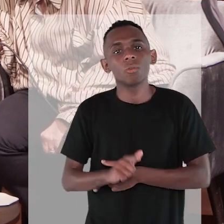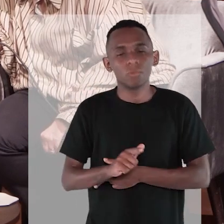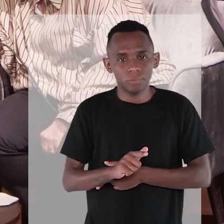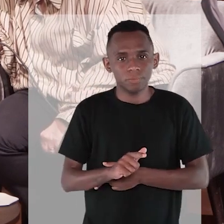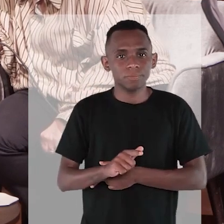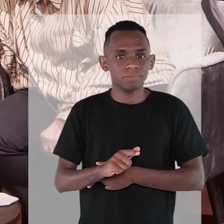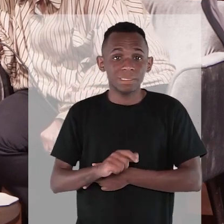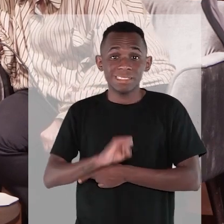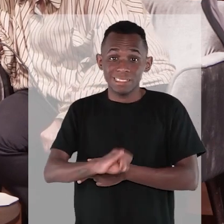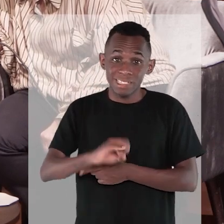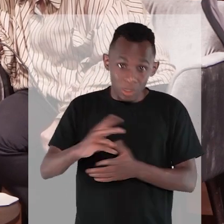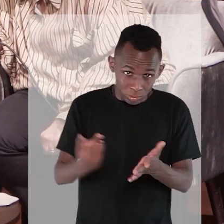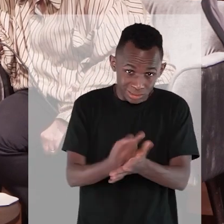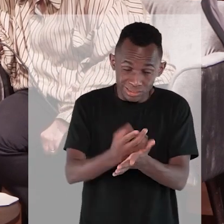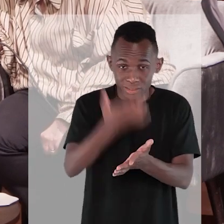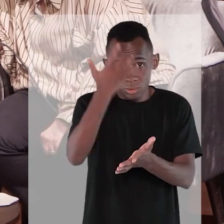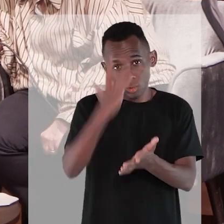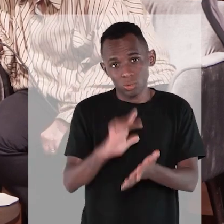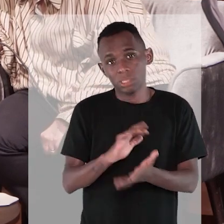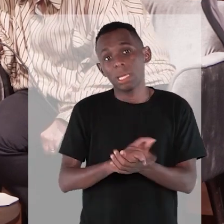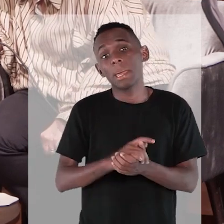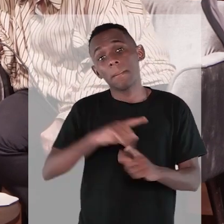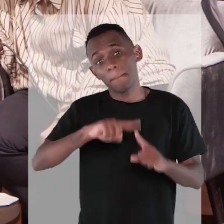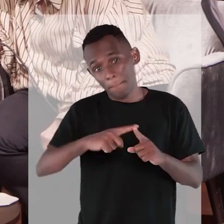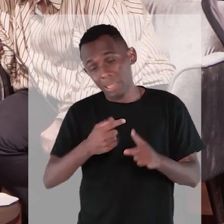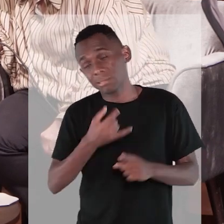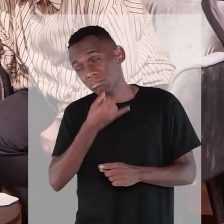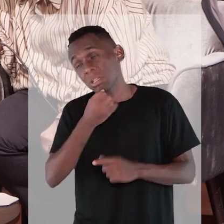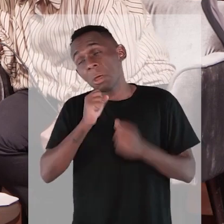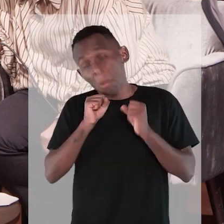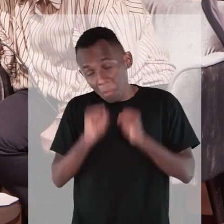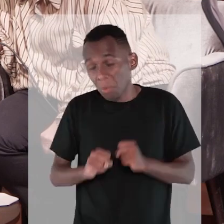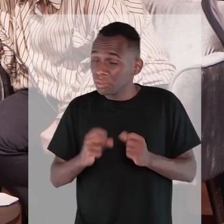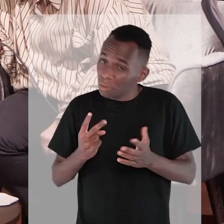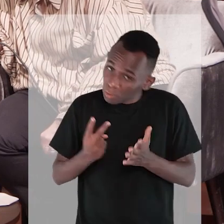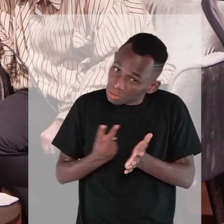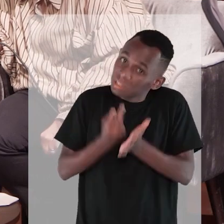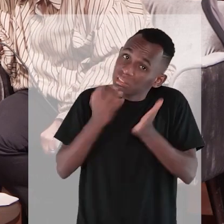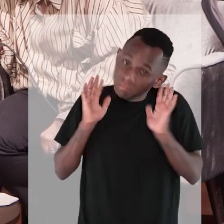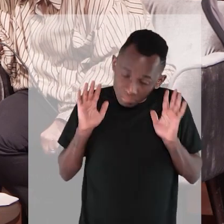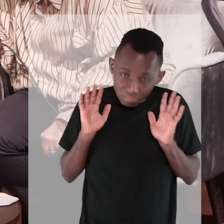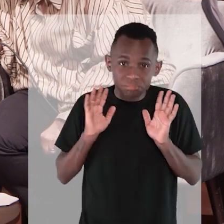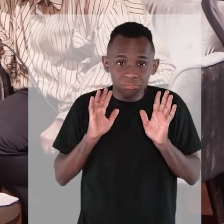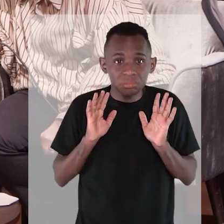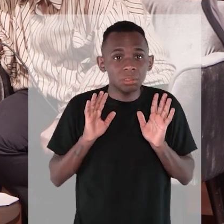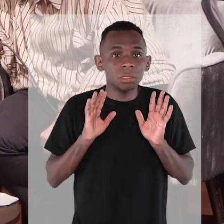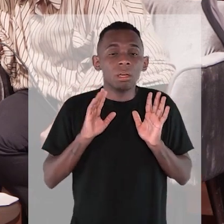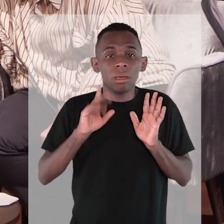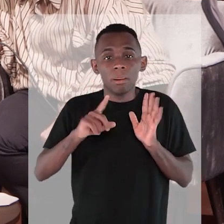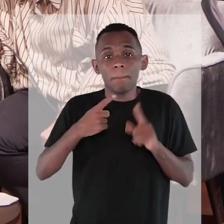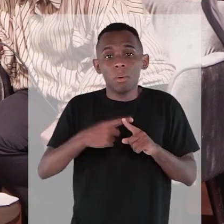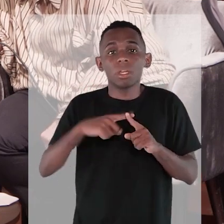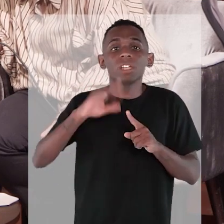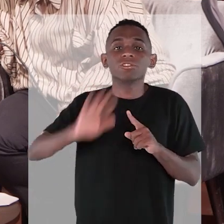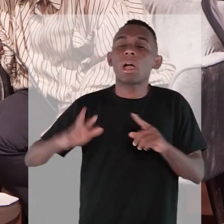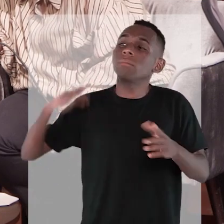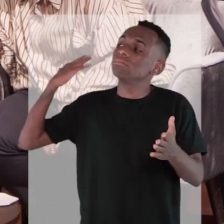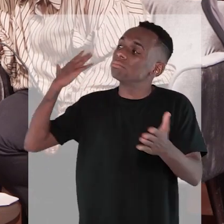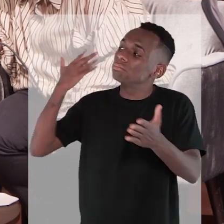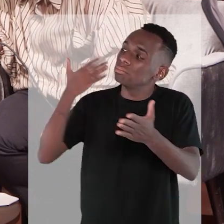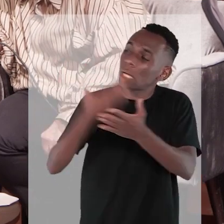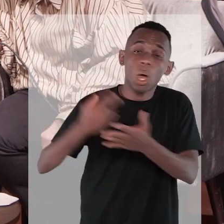repetir, eu não sei. Mas, infelizmente, é uma possibilidade inscrita na longa duração nossa, na nossa